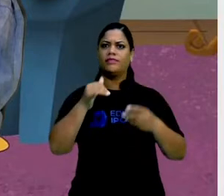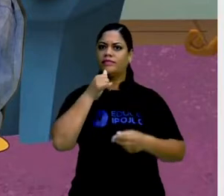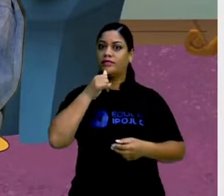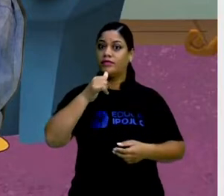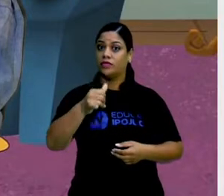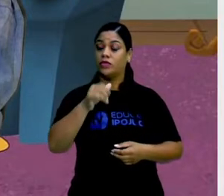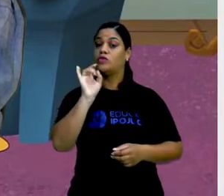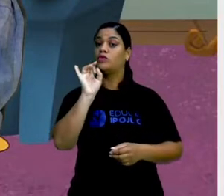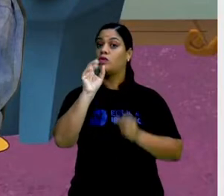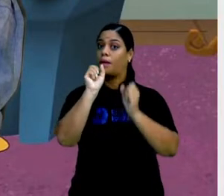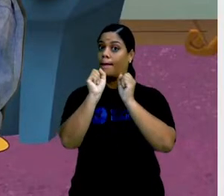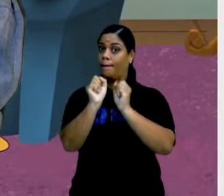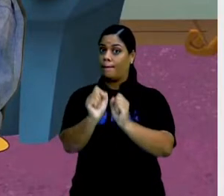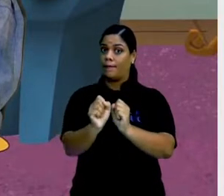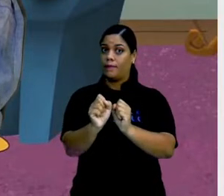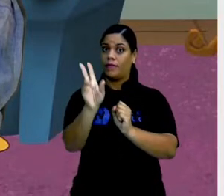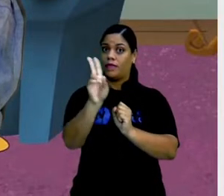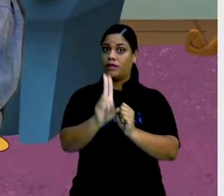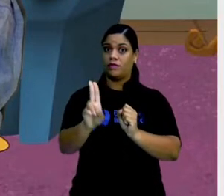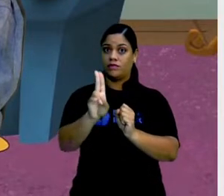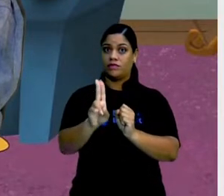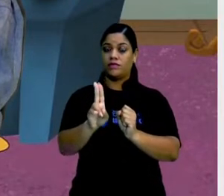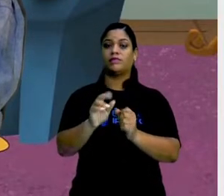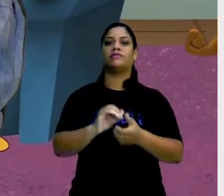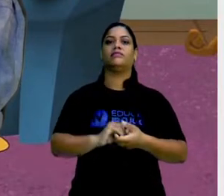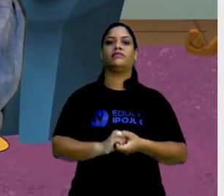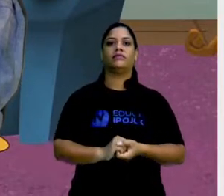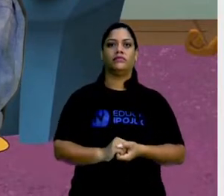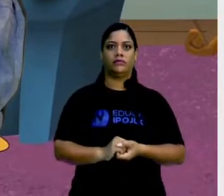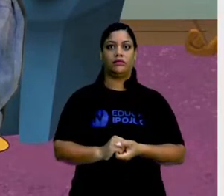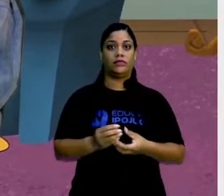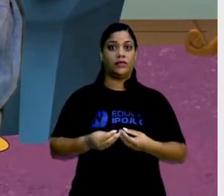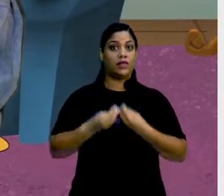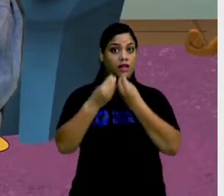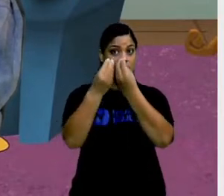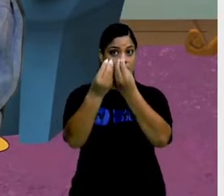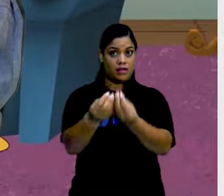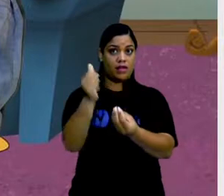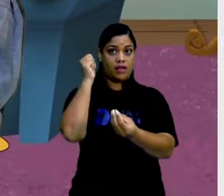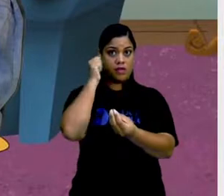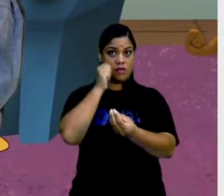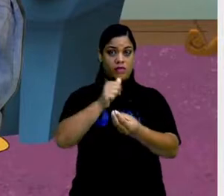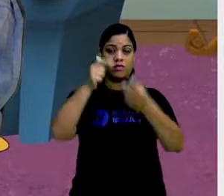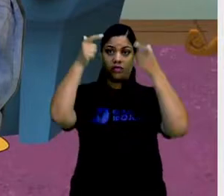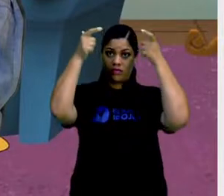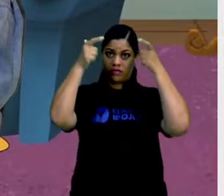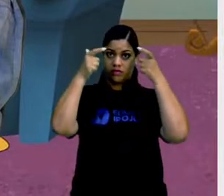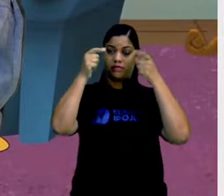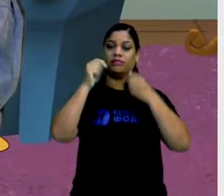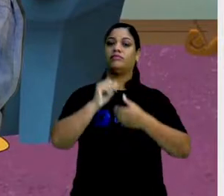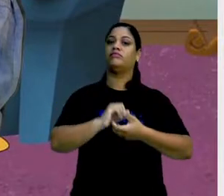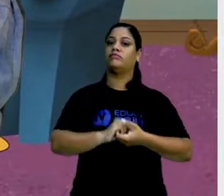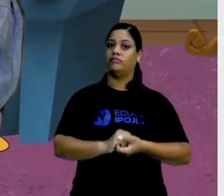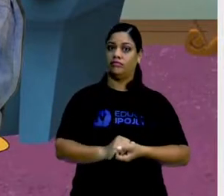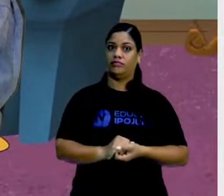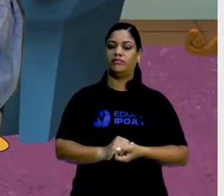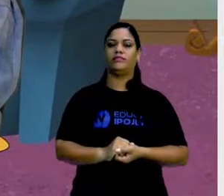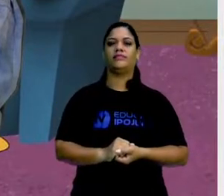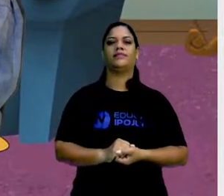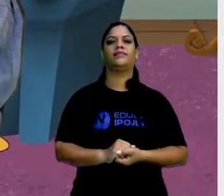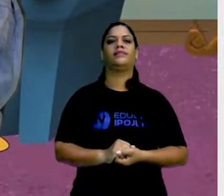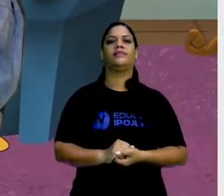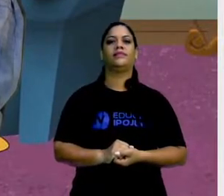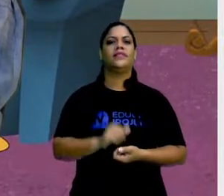ela que ela só poderia aquele espelho da rainha da neve. Não poderia dar outra pessoa, a não ser a rainha da